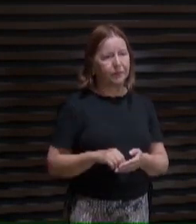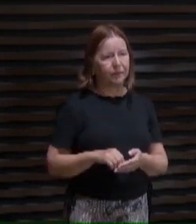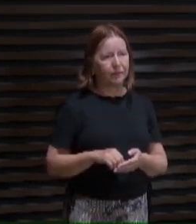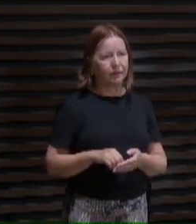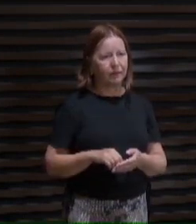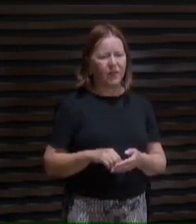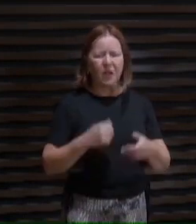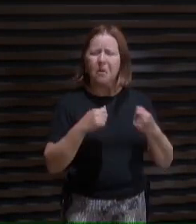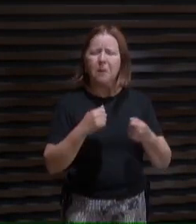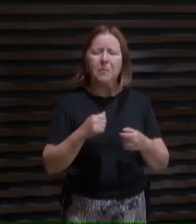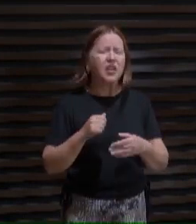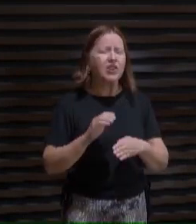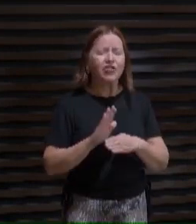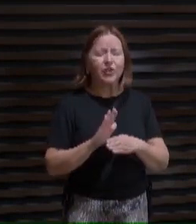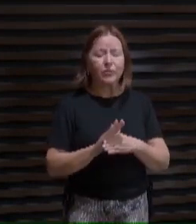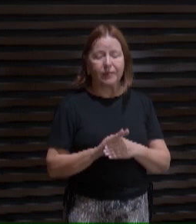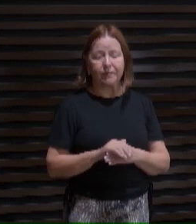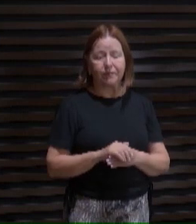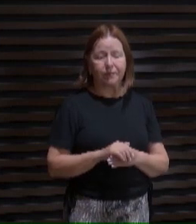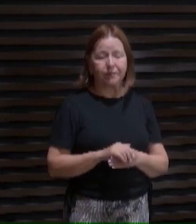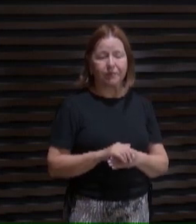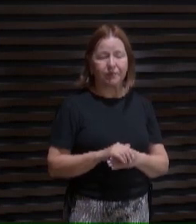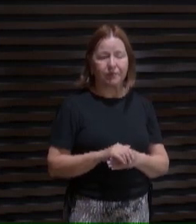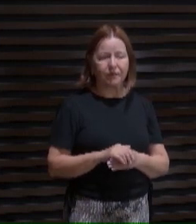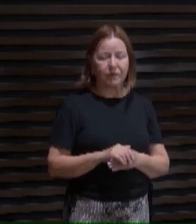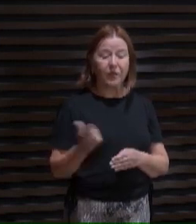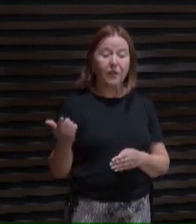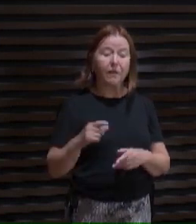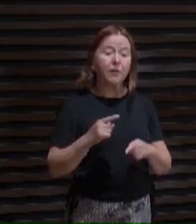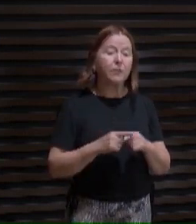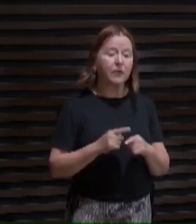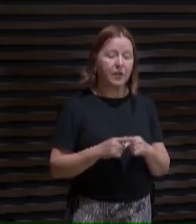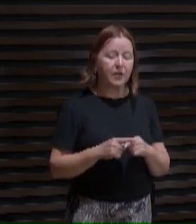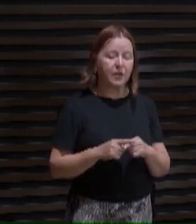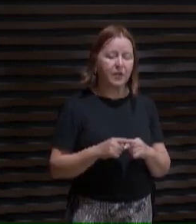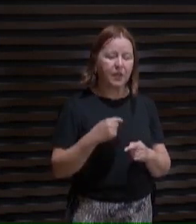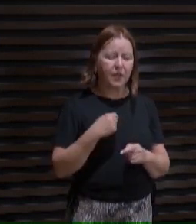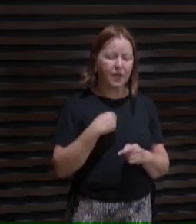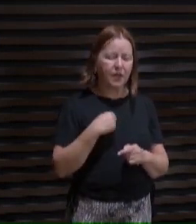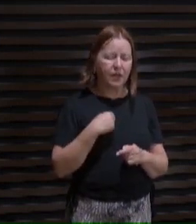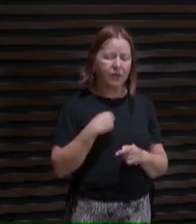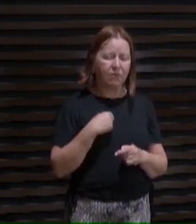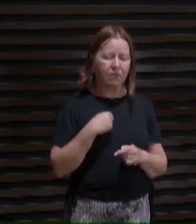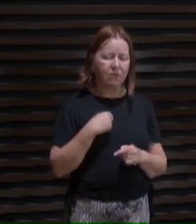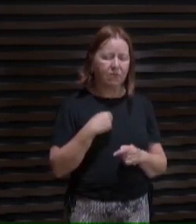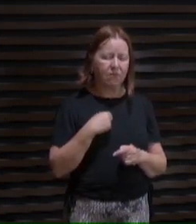eu preciso de ajuda. Eu vim aqui porque eu estou passando por uma grande